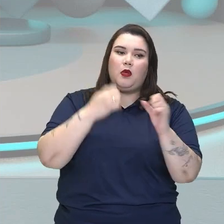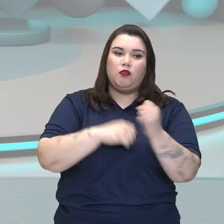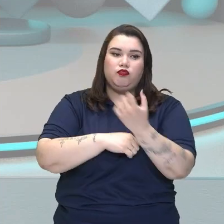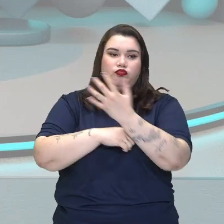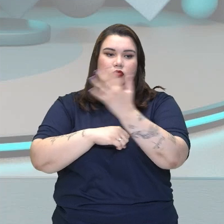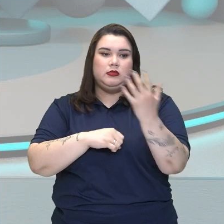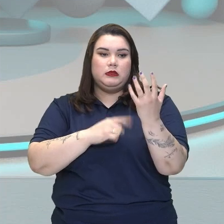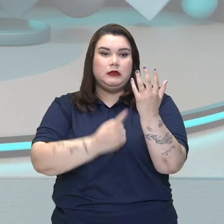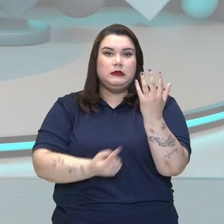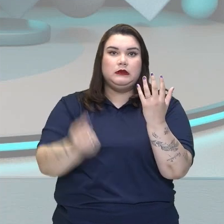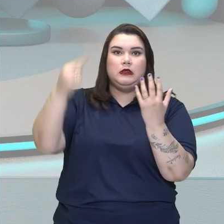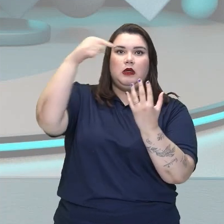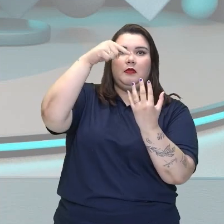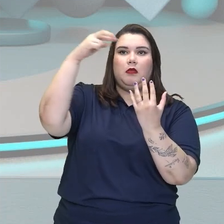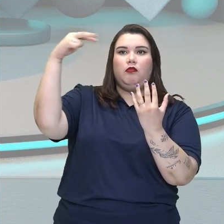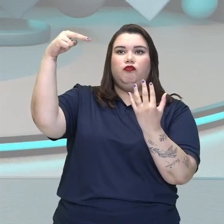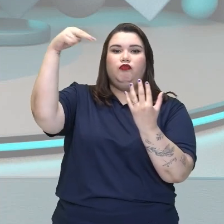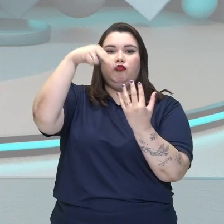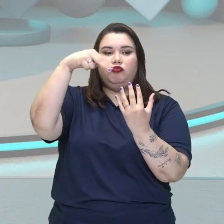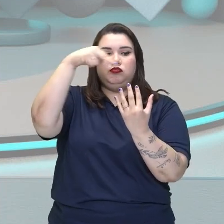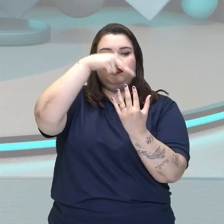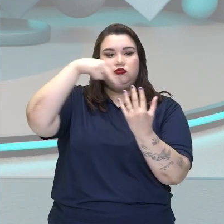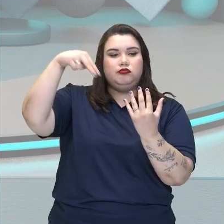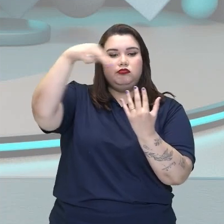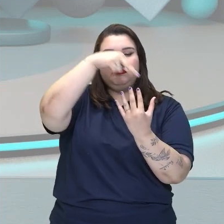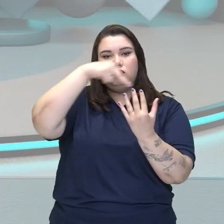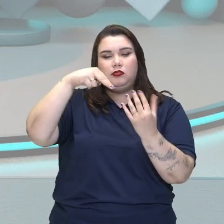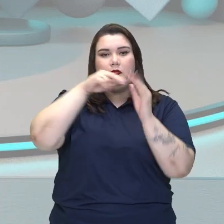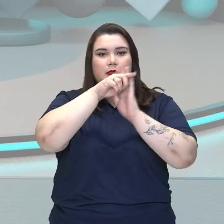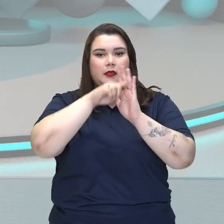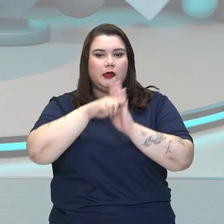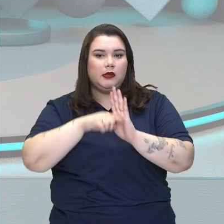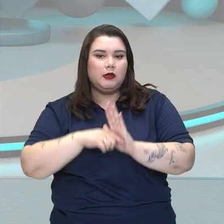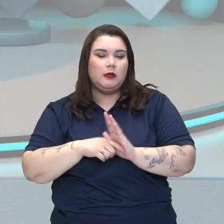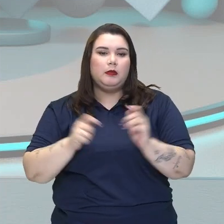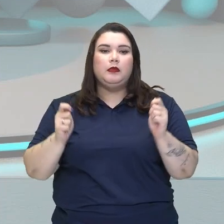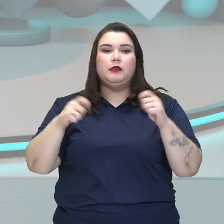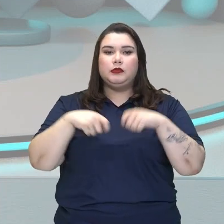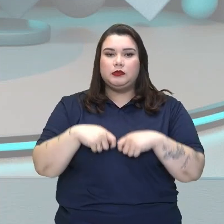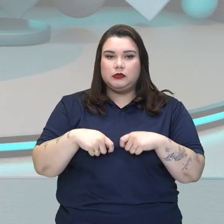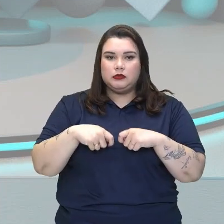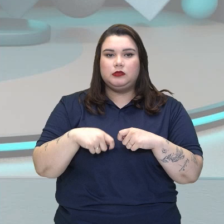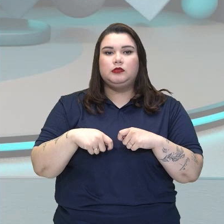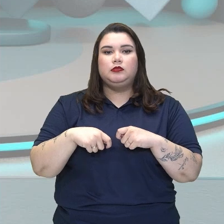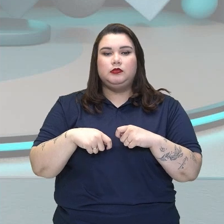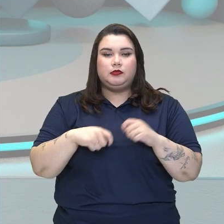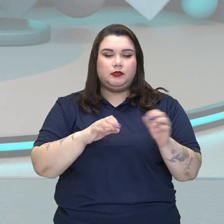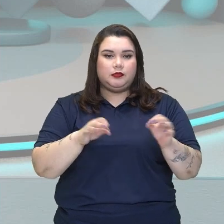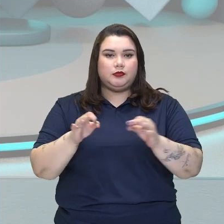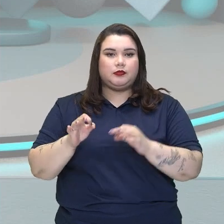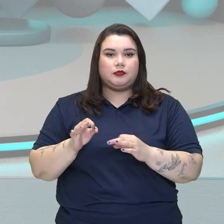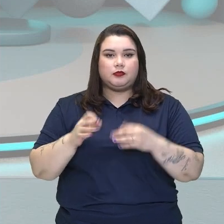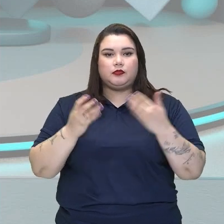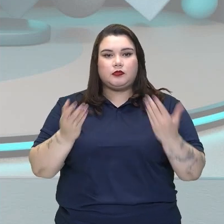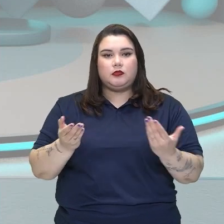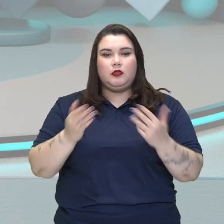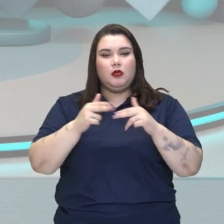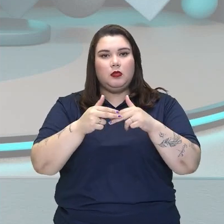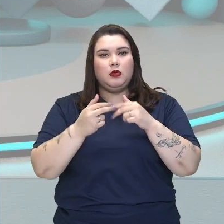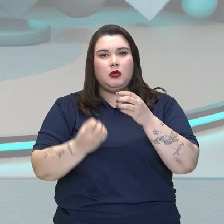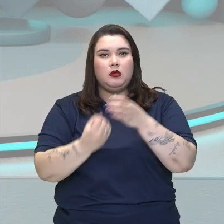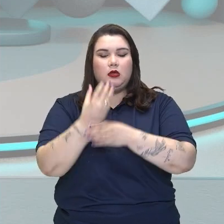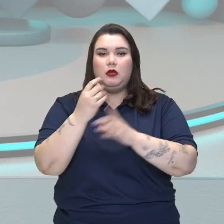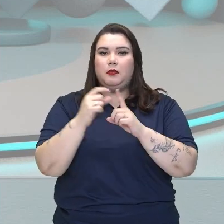a ter esse pensamento de poder fazer o estudo todo o tempo da onde? De cima. Por isso que daí que surgiu